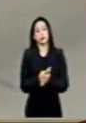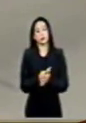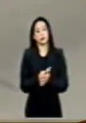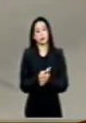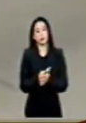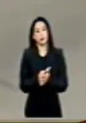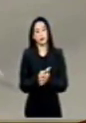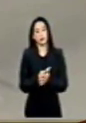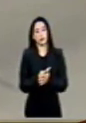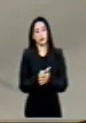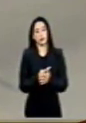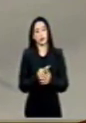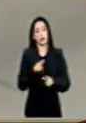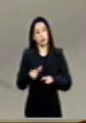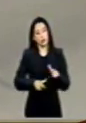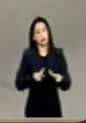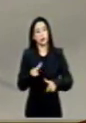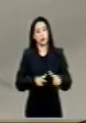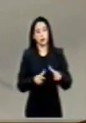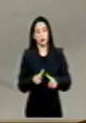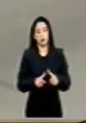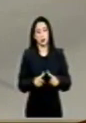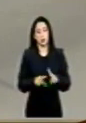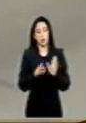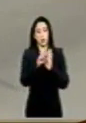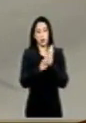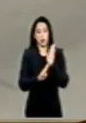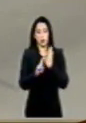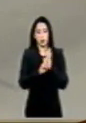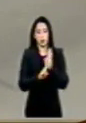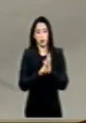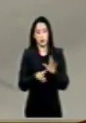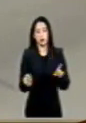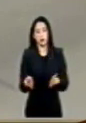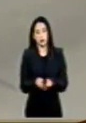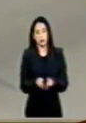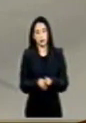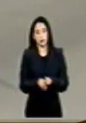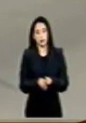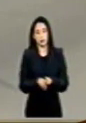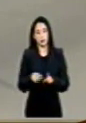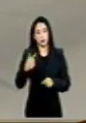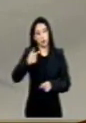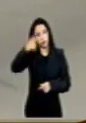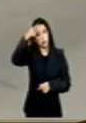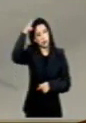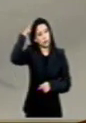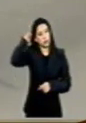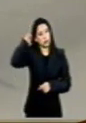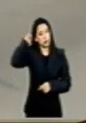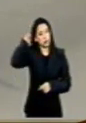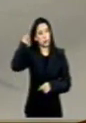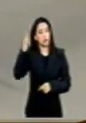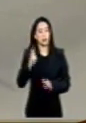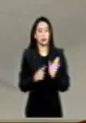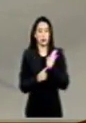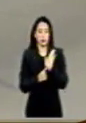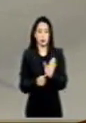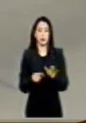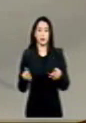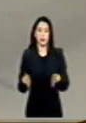parlamentar. Na reclamação também da relatoria de Vossa Excelência, ministro Alexandre de Moraes, inclusive está sob pauta,